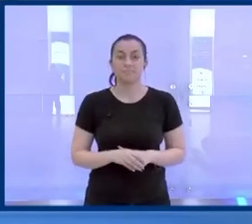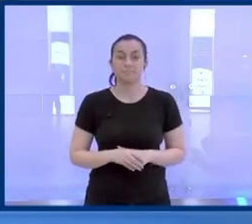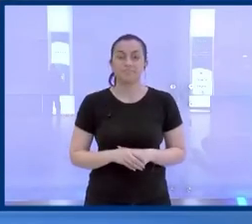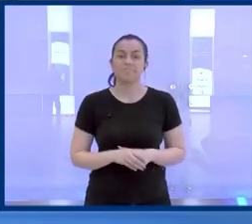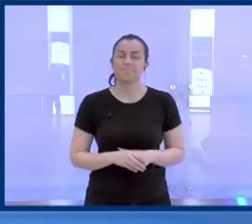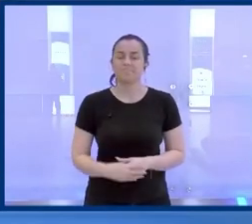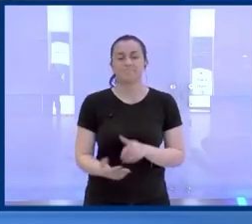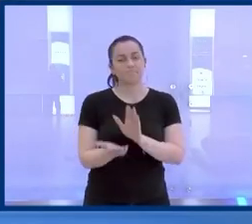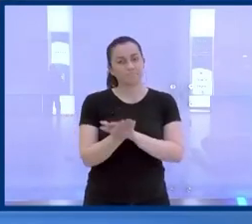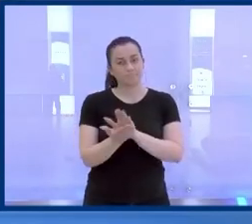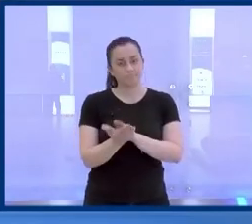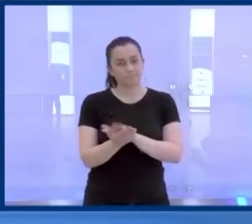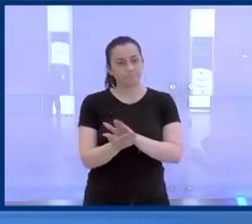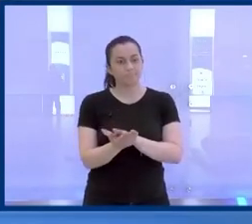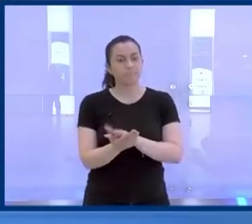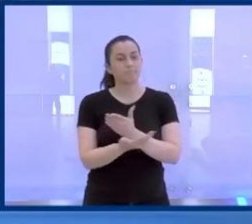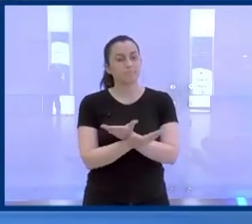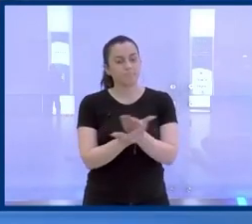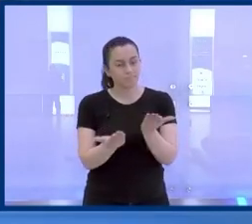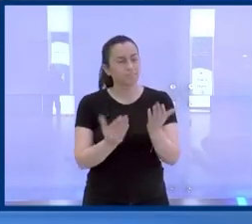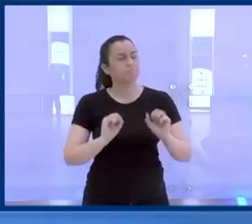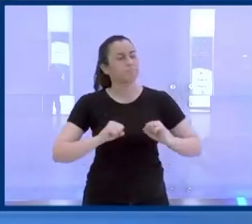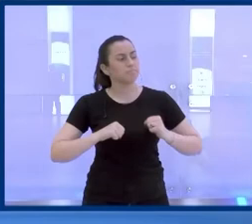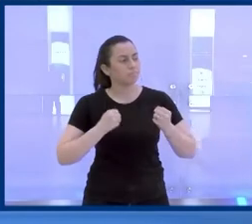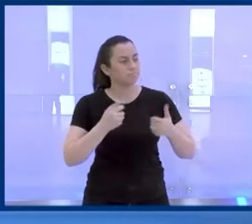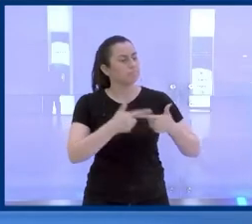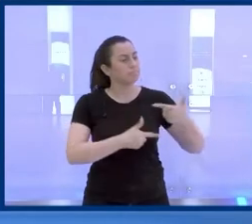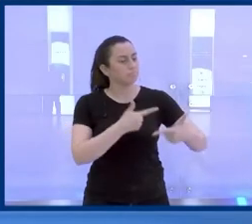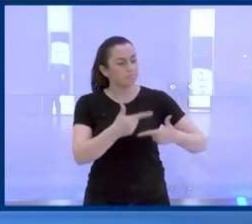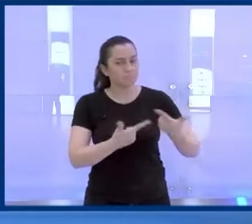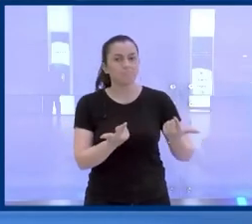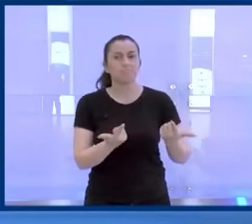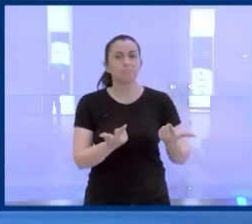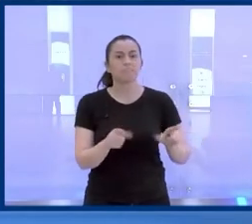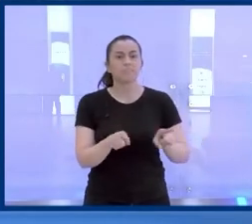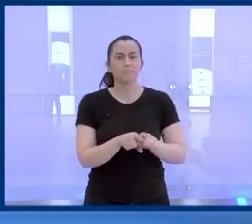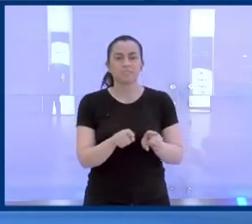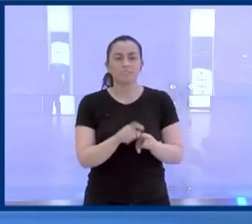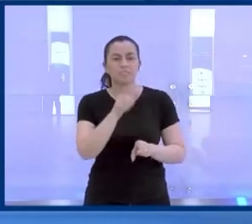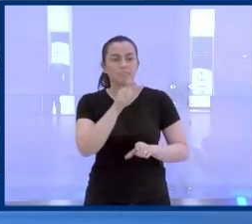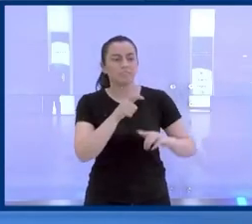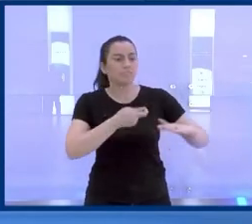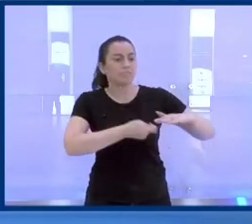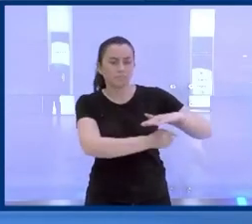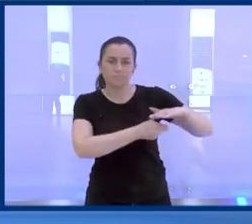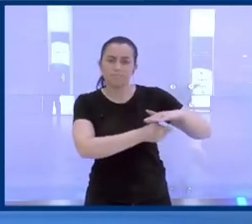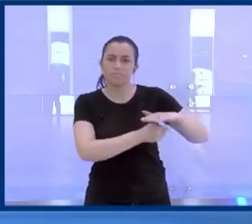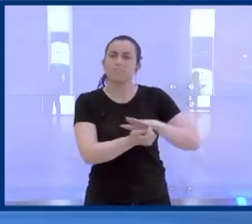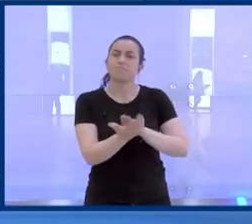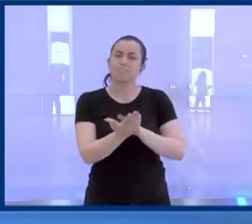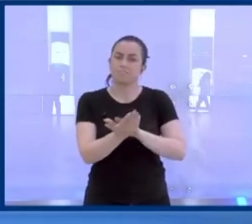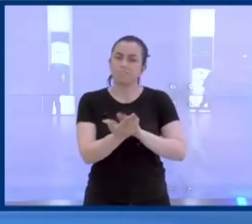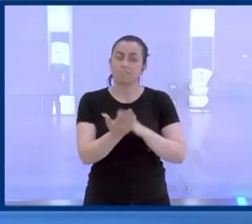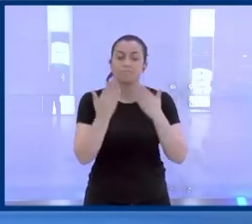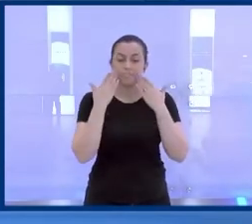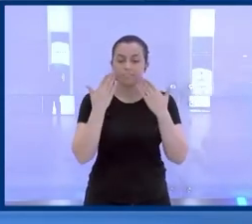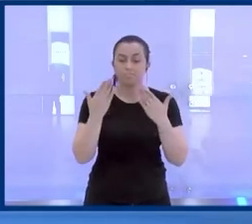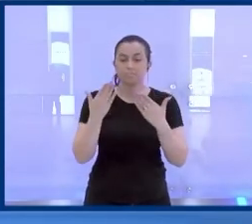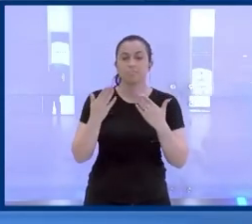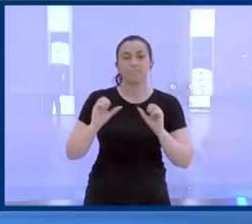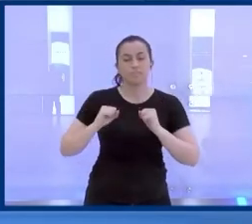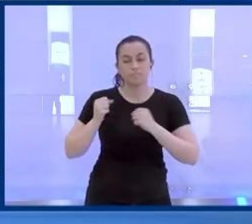Portanto, meus parabéns, governador, secretários, investidores. Isso aqui é um momento histórico, é a formação de um país